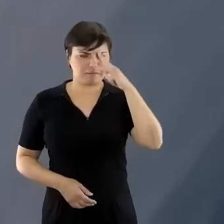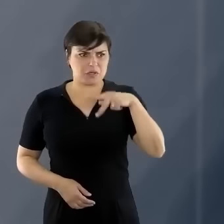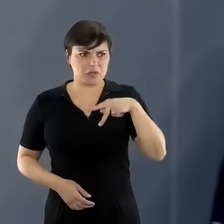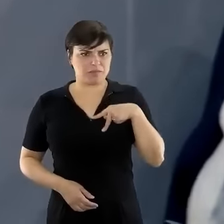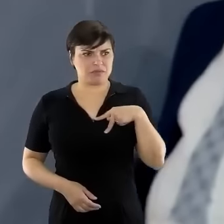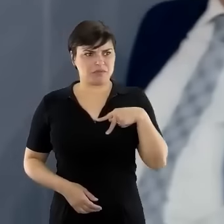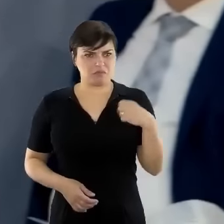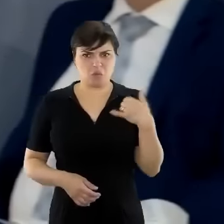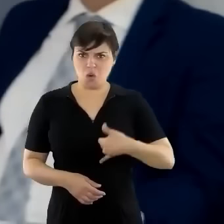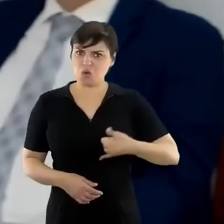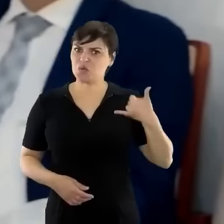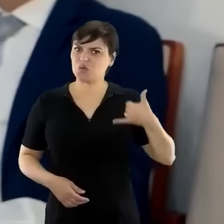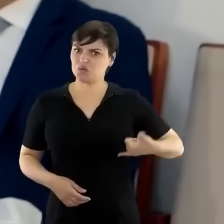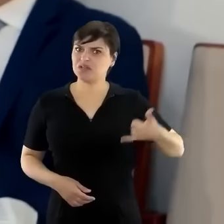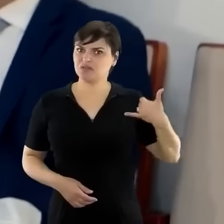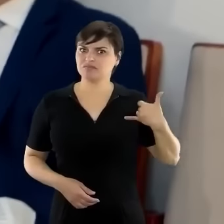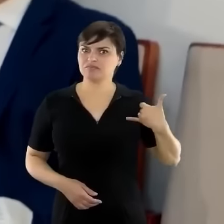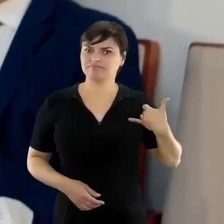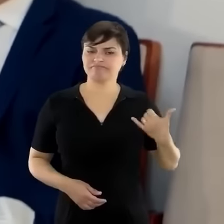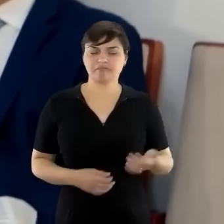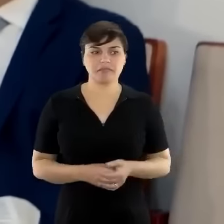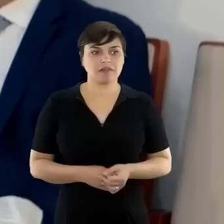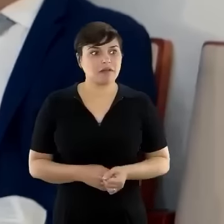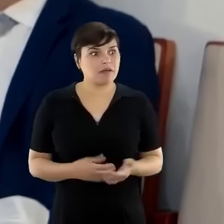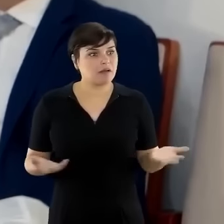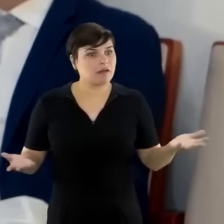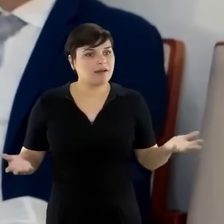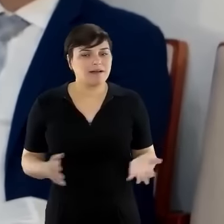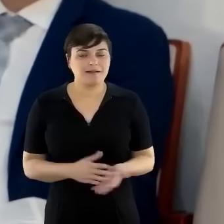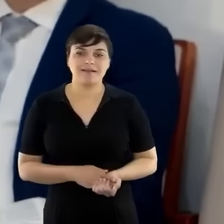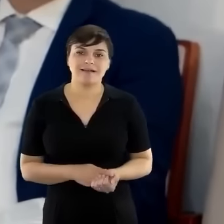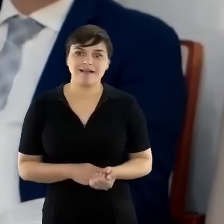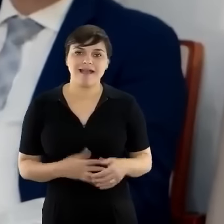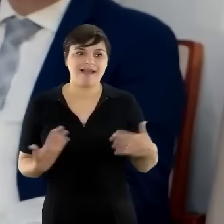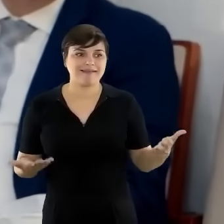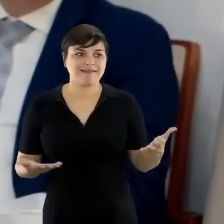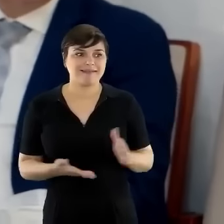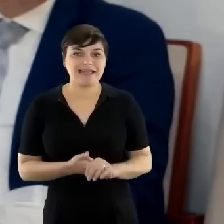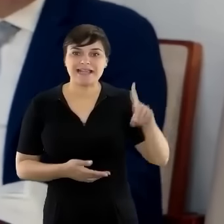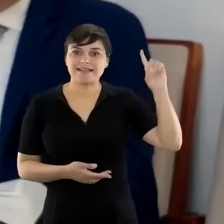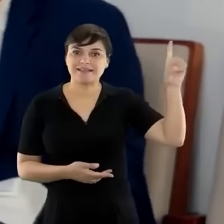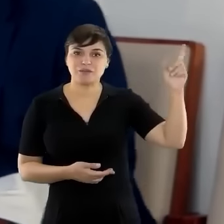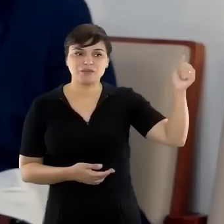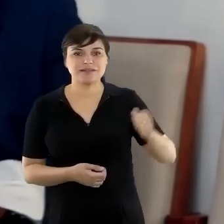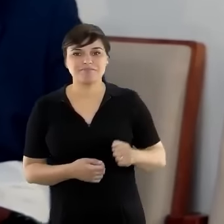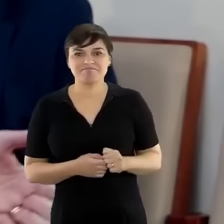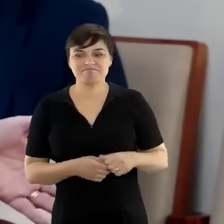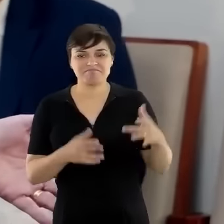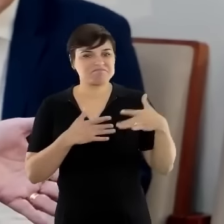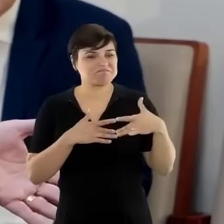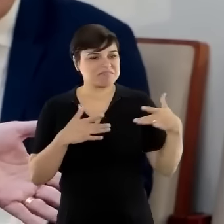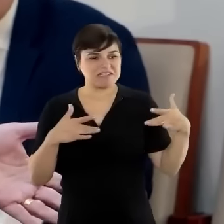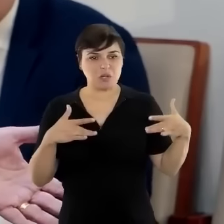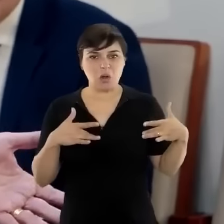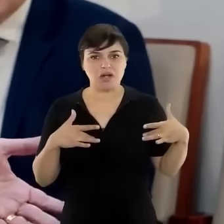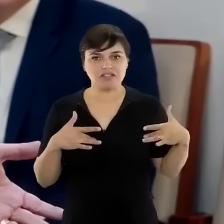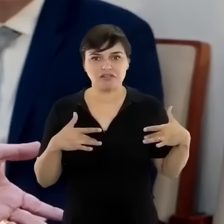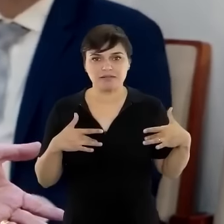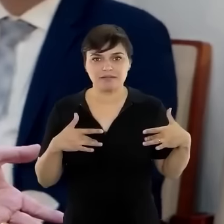tá desacreditado a graça de Deus é maior que o pecado n se